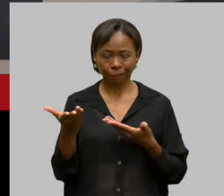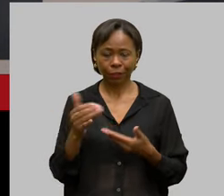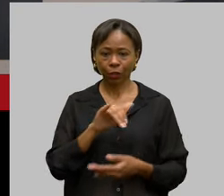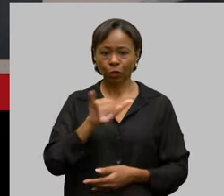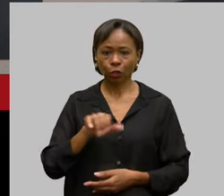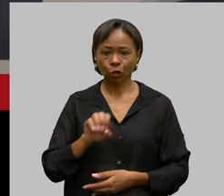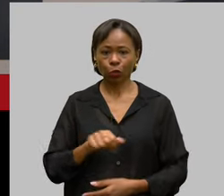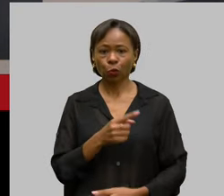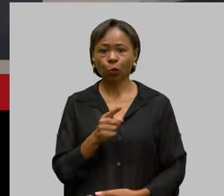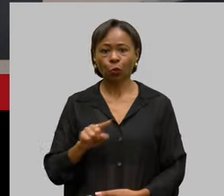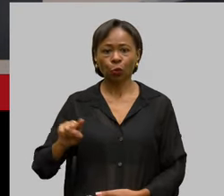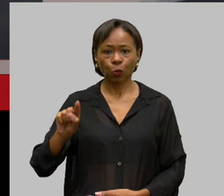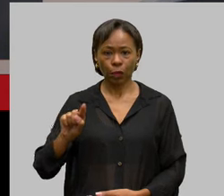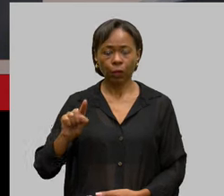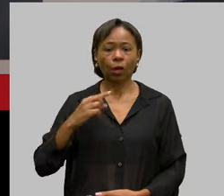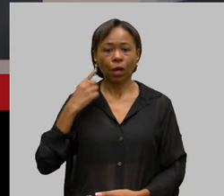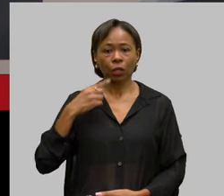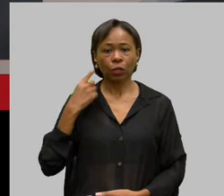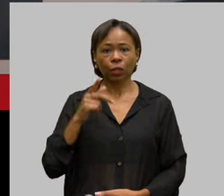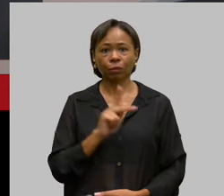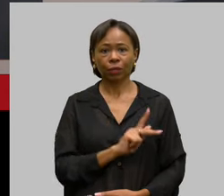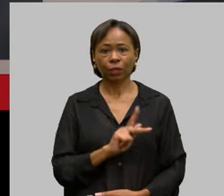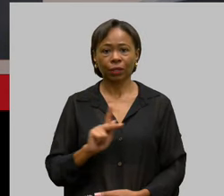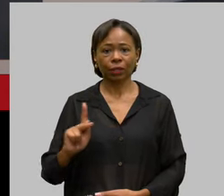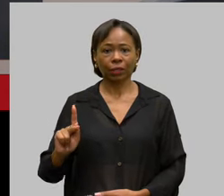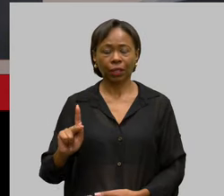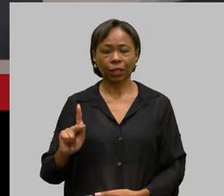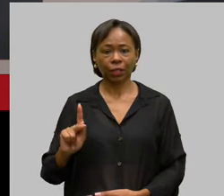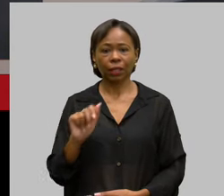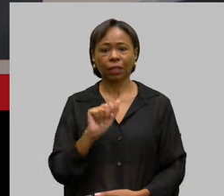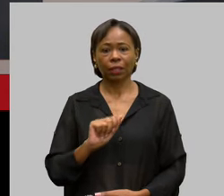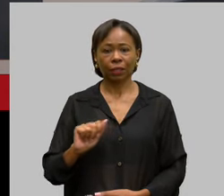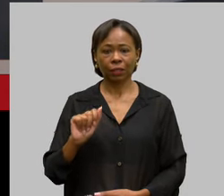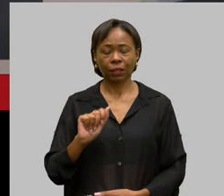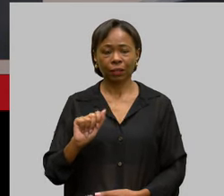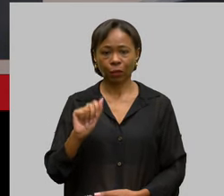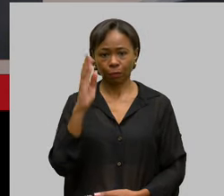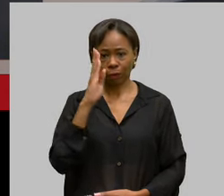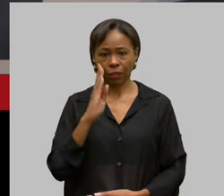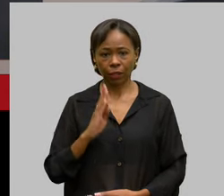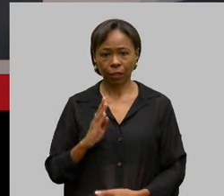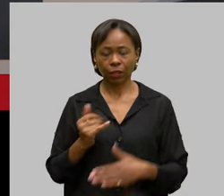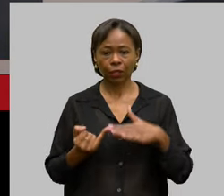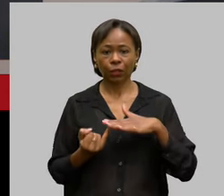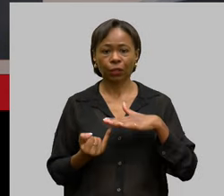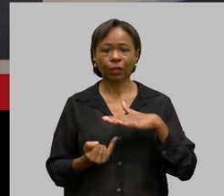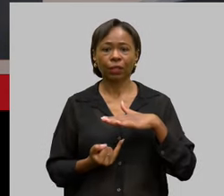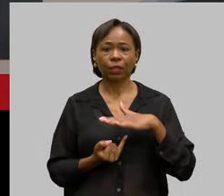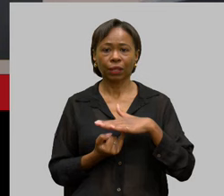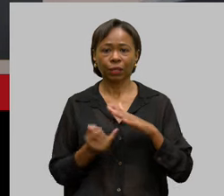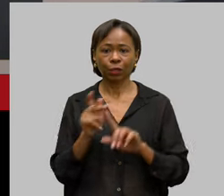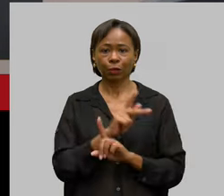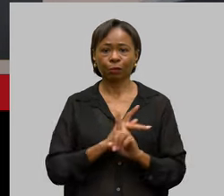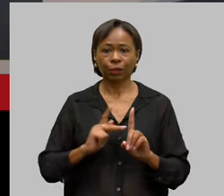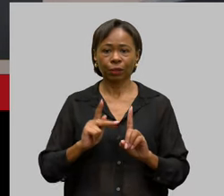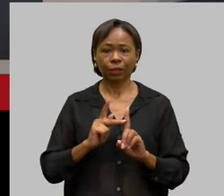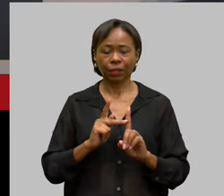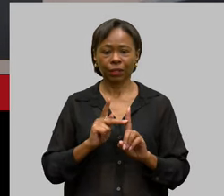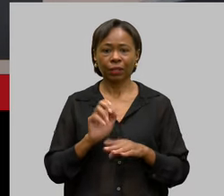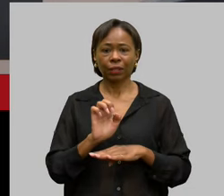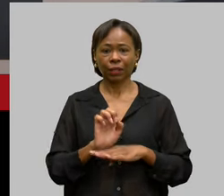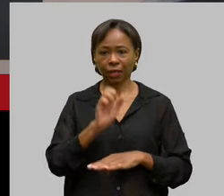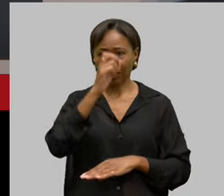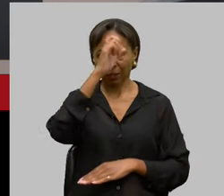Figueiredo advogado e Presidente da Associação Brasileira de instituições de previdência estaduais e